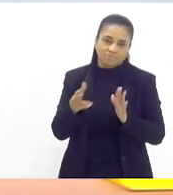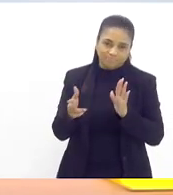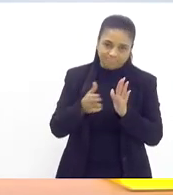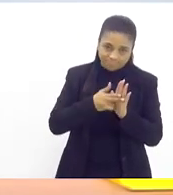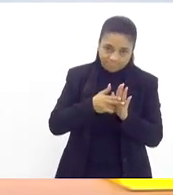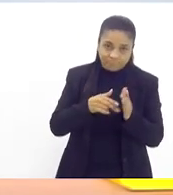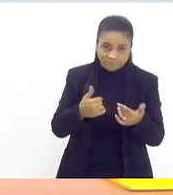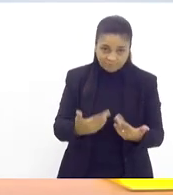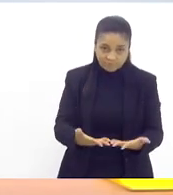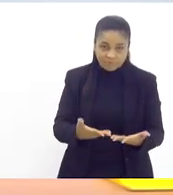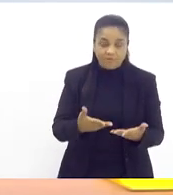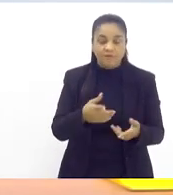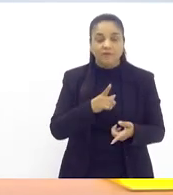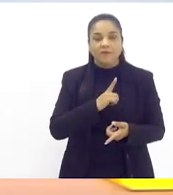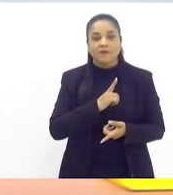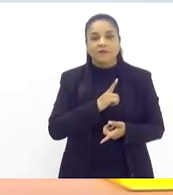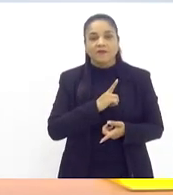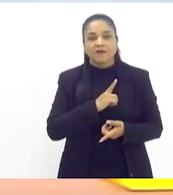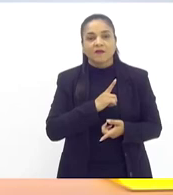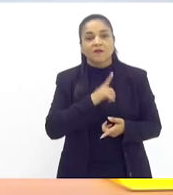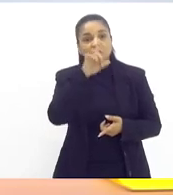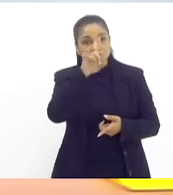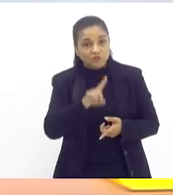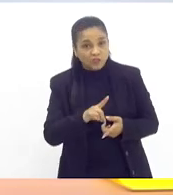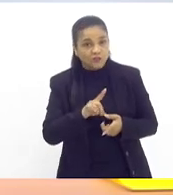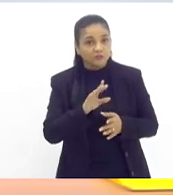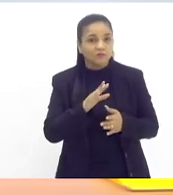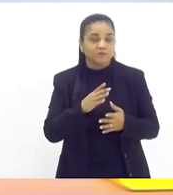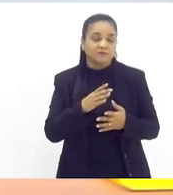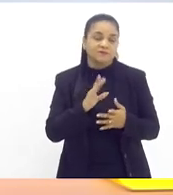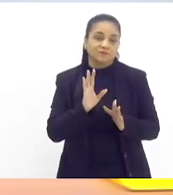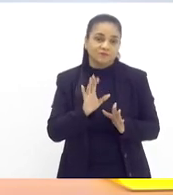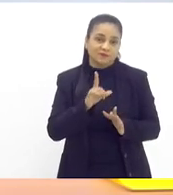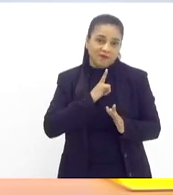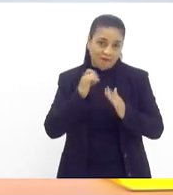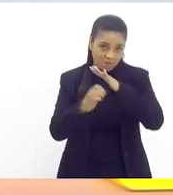E, portanto, esse direito adquirido